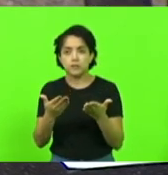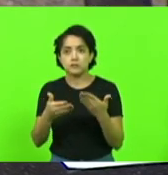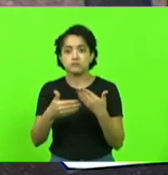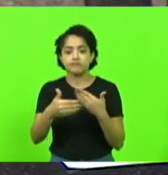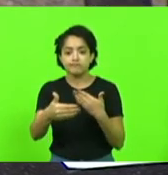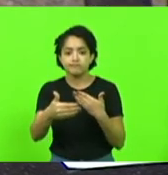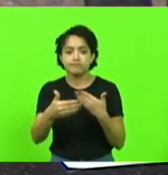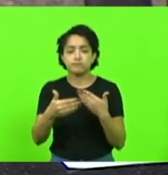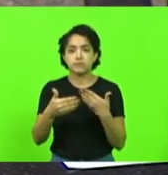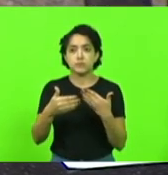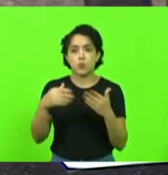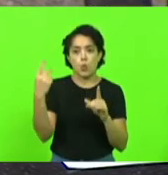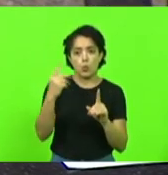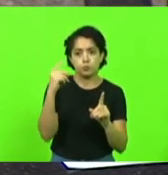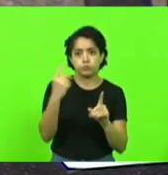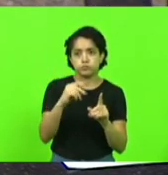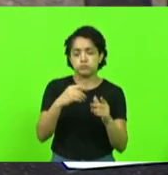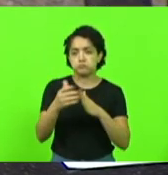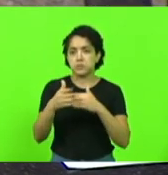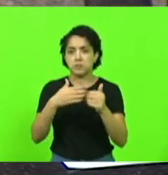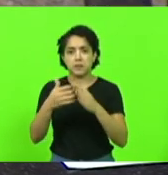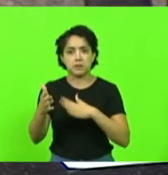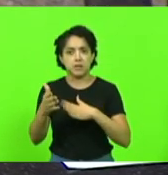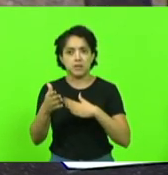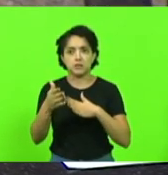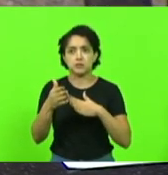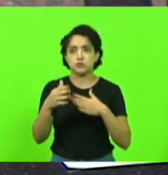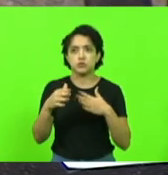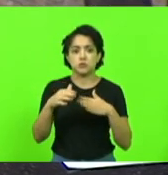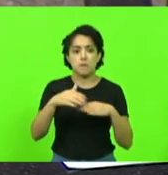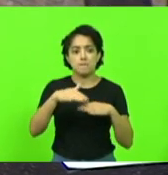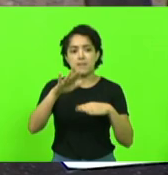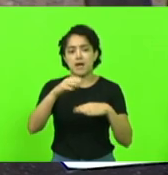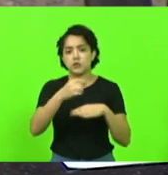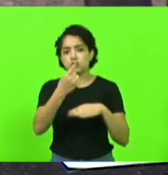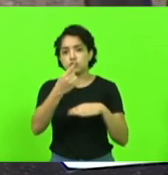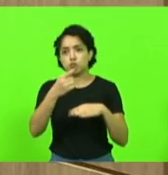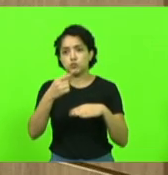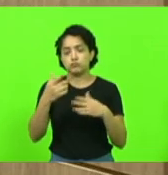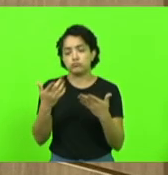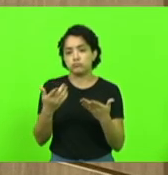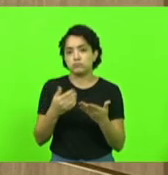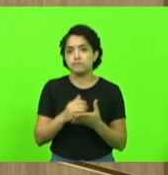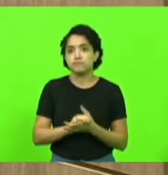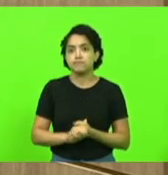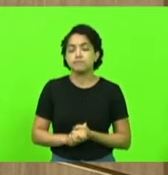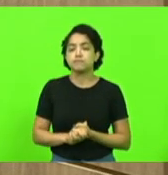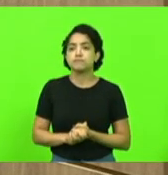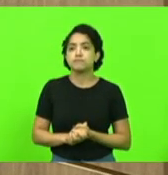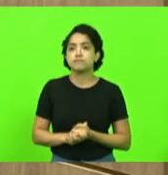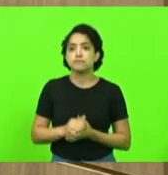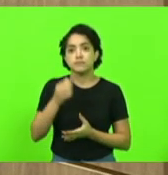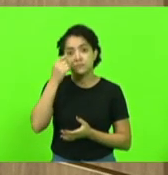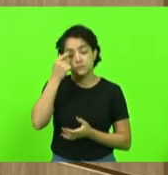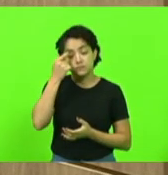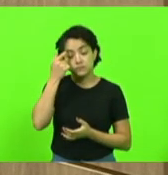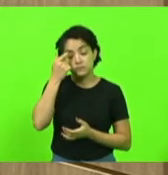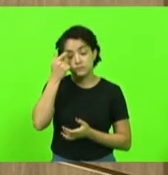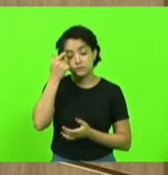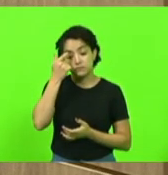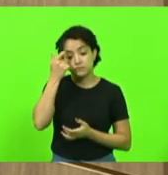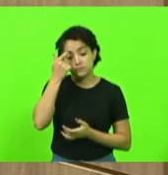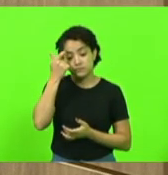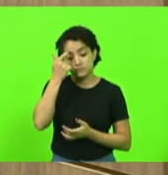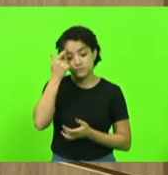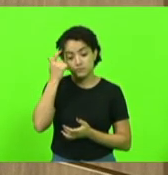uma agressão, independente de se tem mais de um ou menos de outro. Senhor presidente, para discutir a matéria, com a palavra o